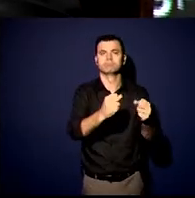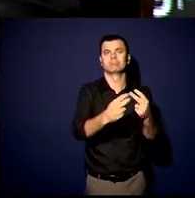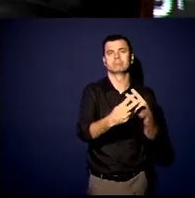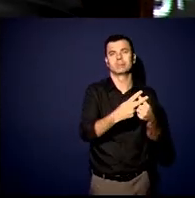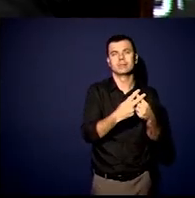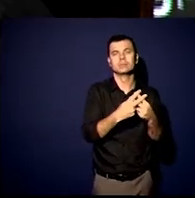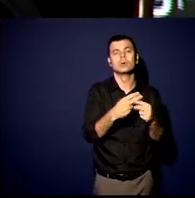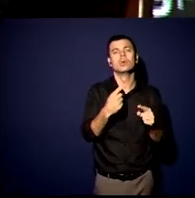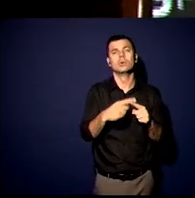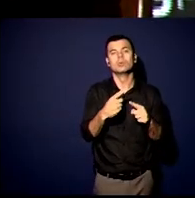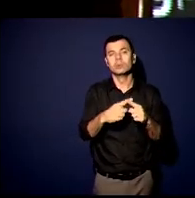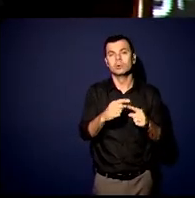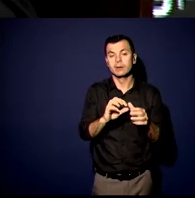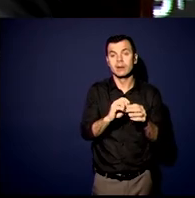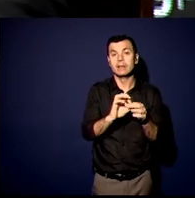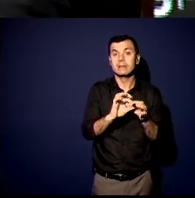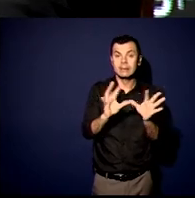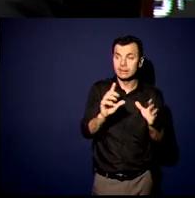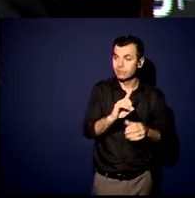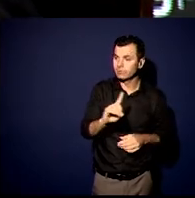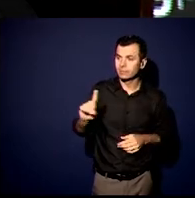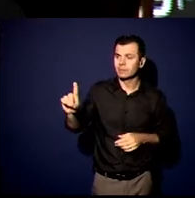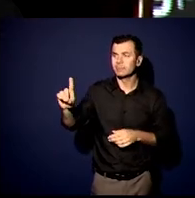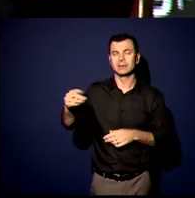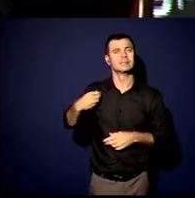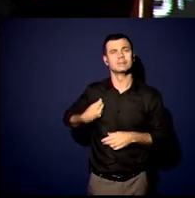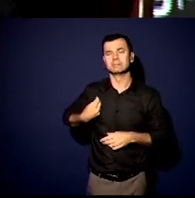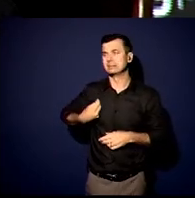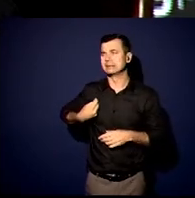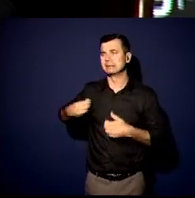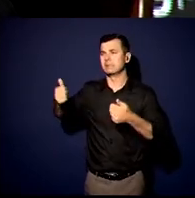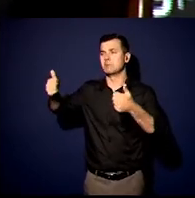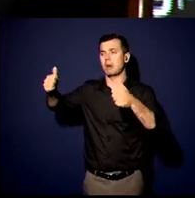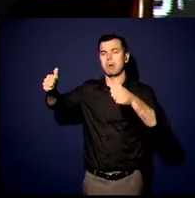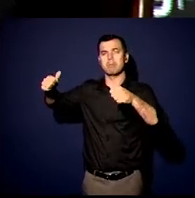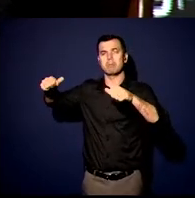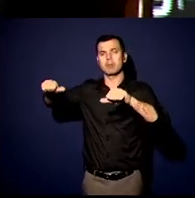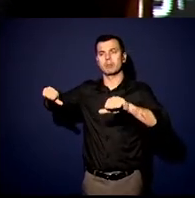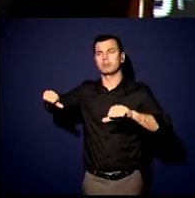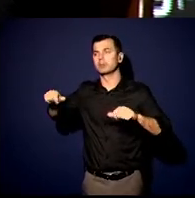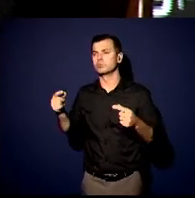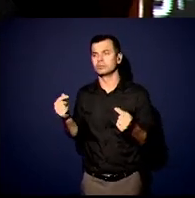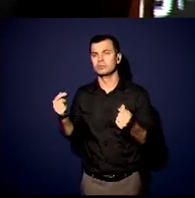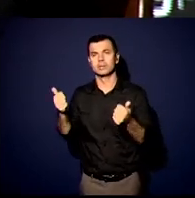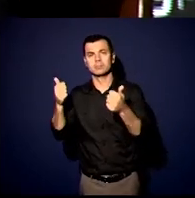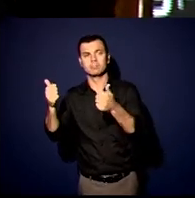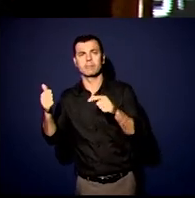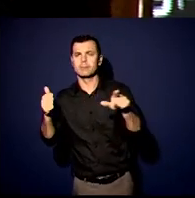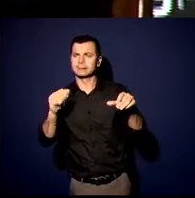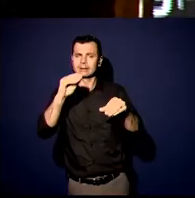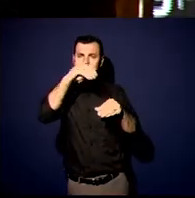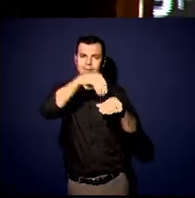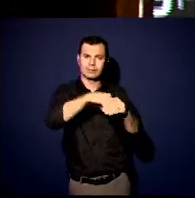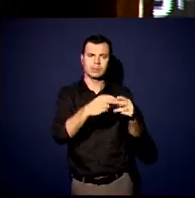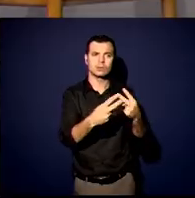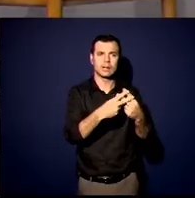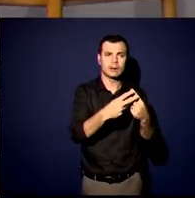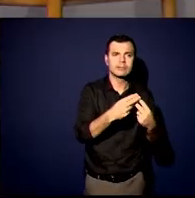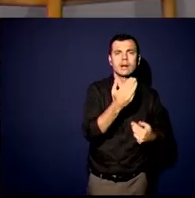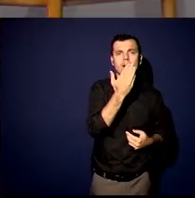o 10 é encaceramento piora a vida material deles porque são quatro refeições por dia e a moradia